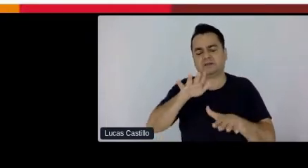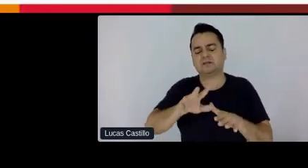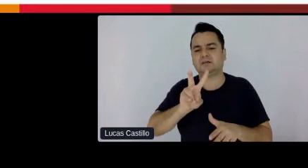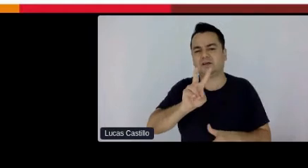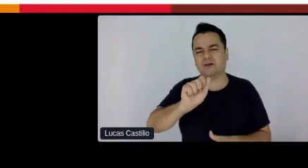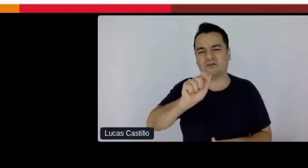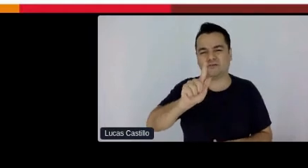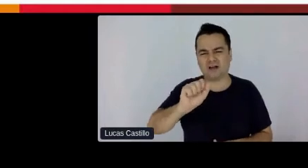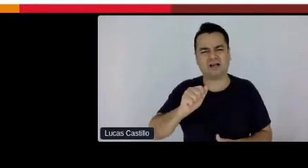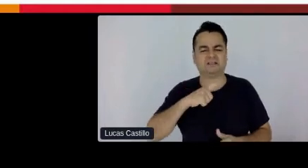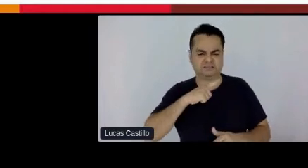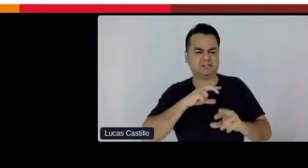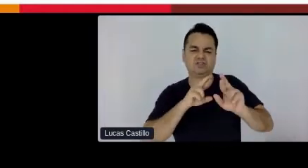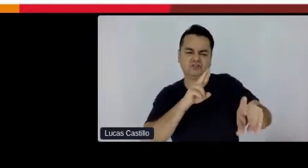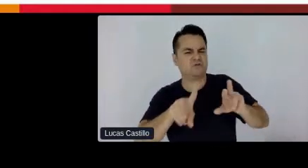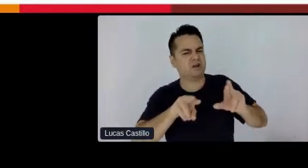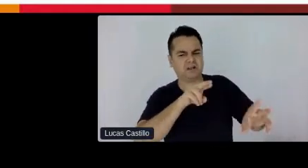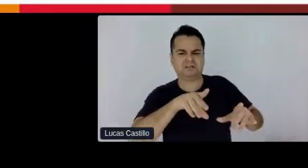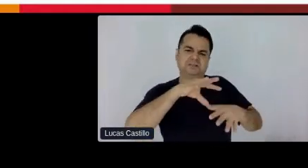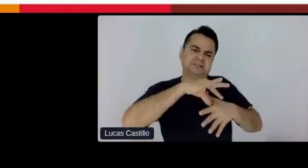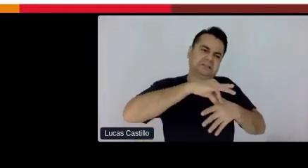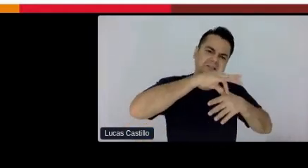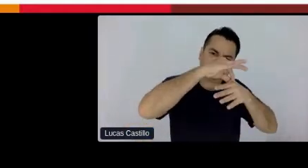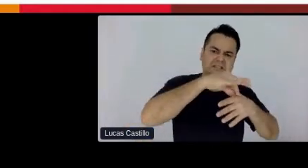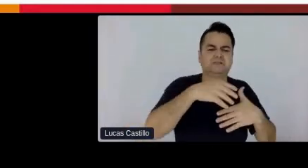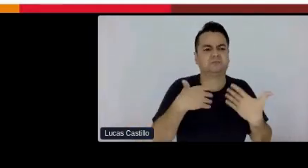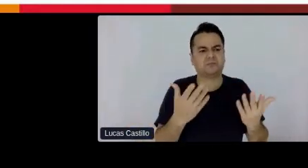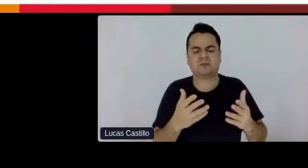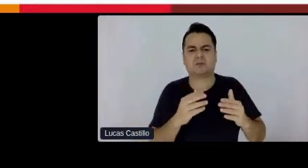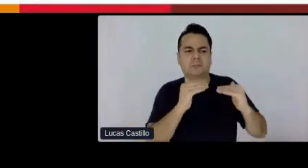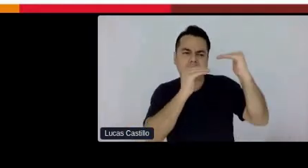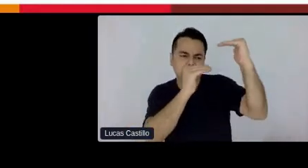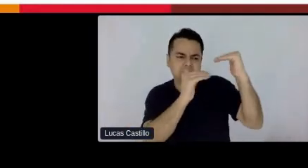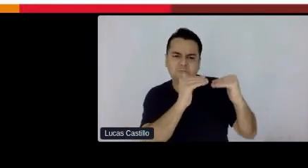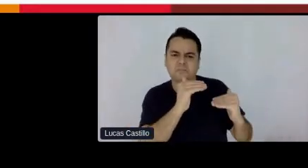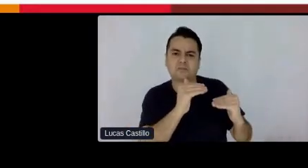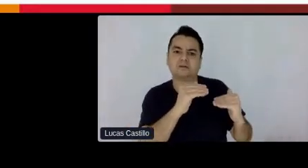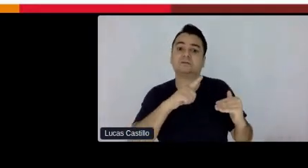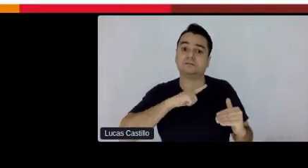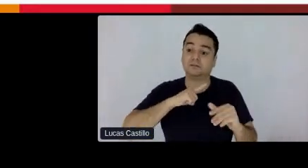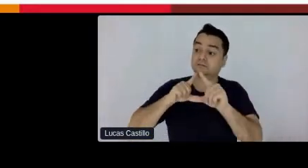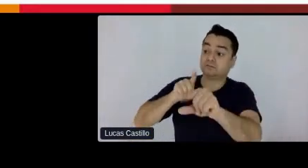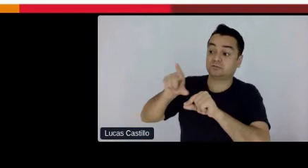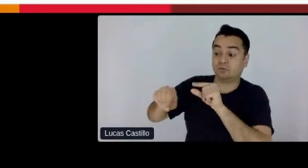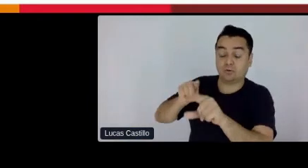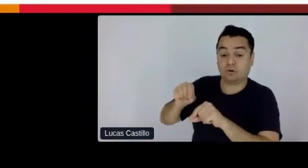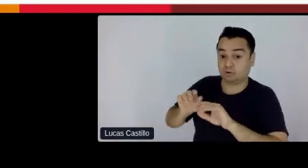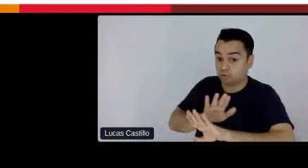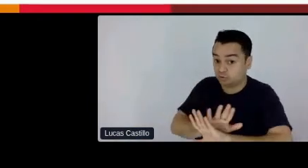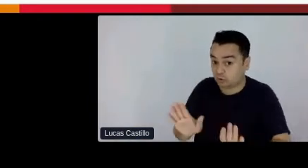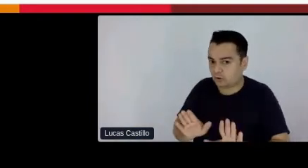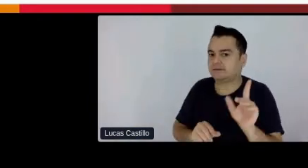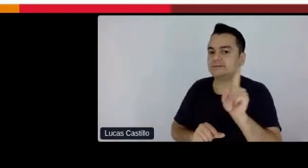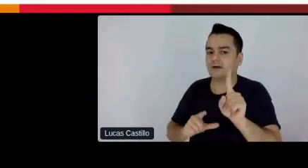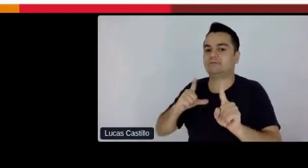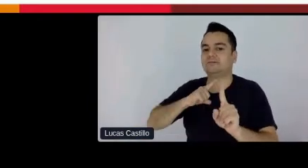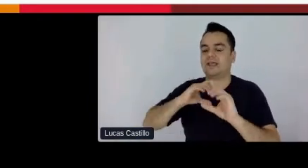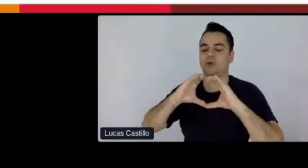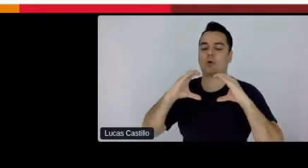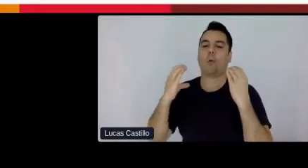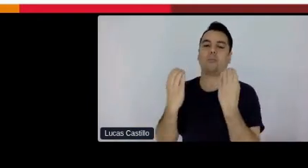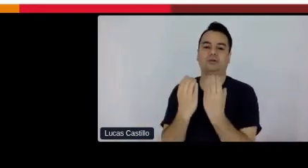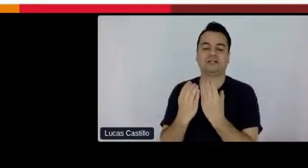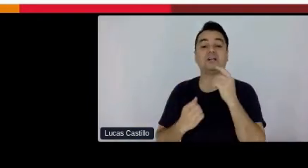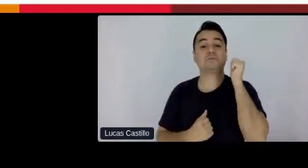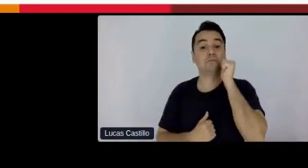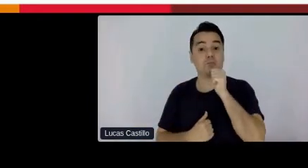diferentes cadeiras, diferentes níveis de senioridade, a gente não tem só o processo seletivo. O que a gente tem? Nós temos uma comunidade de mulheres